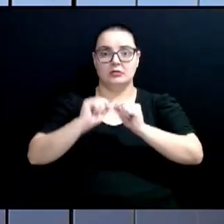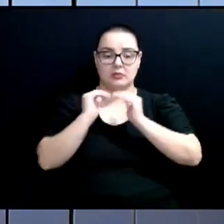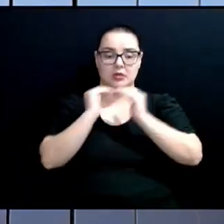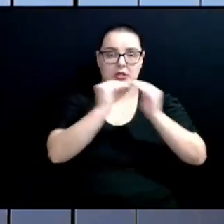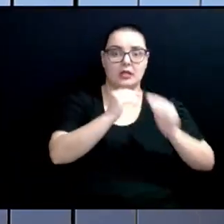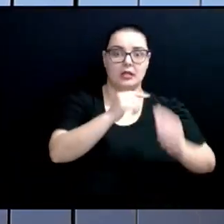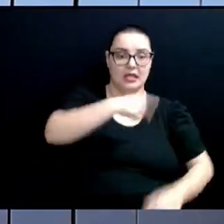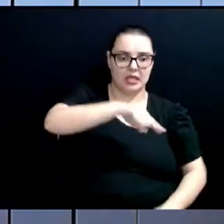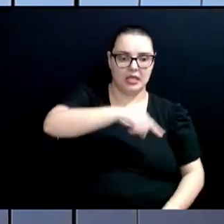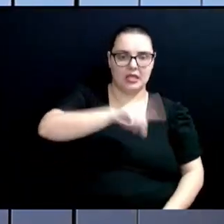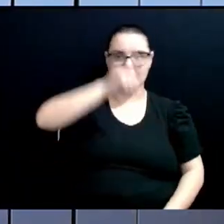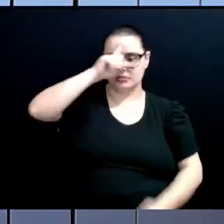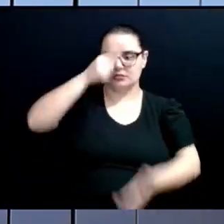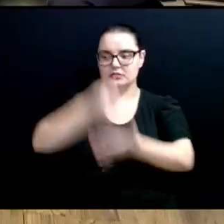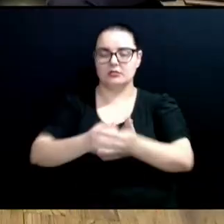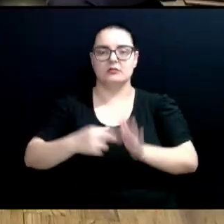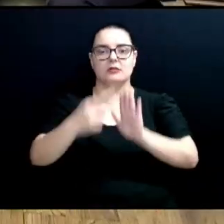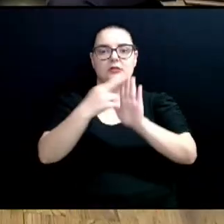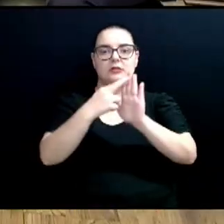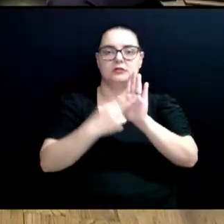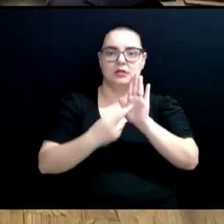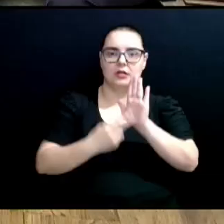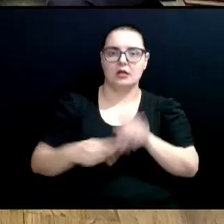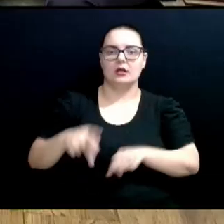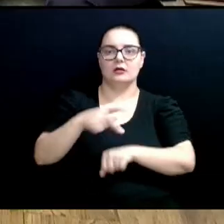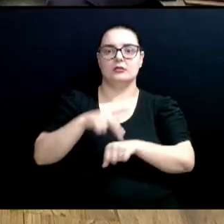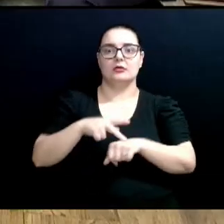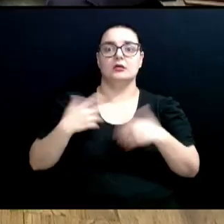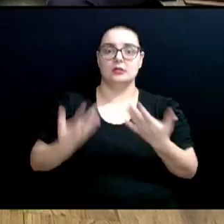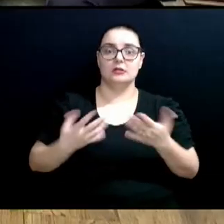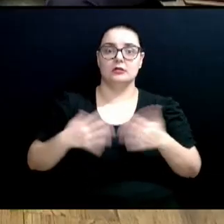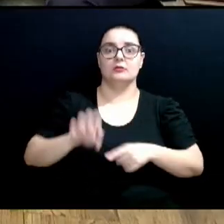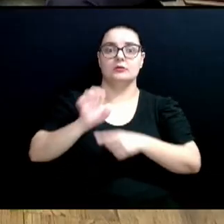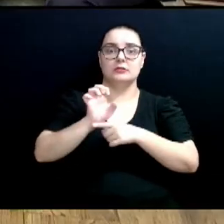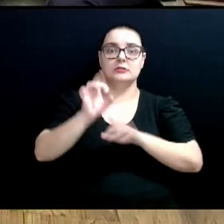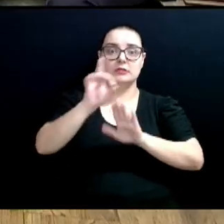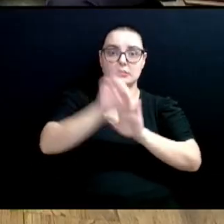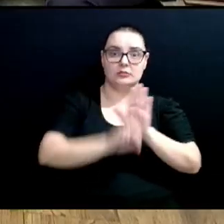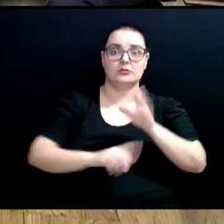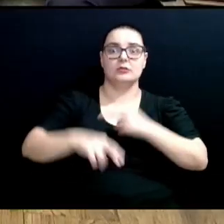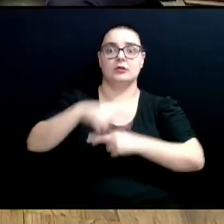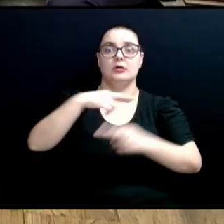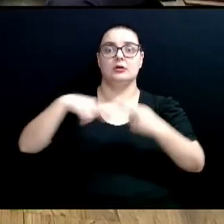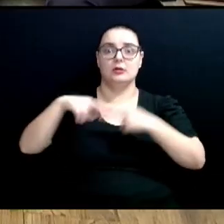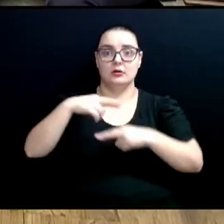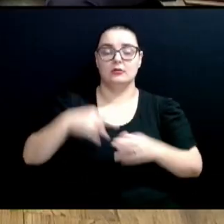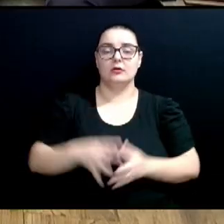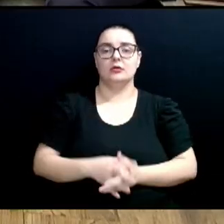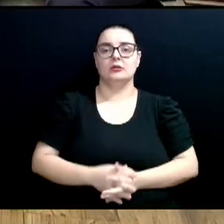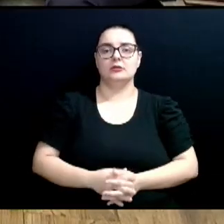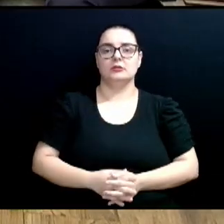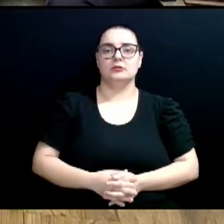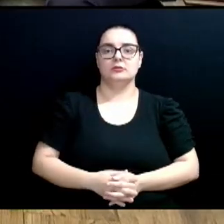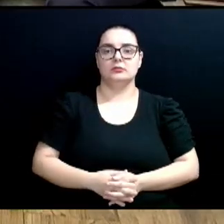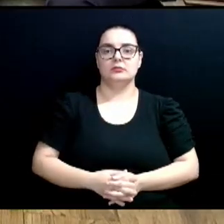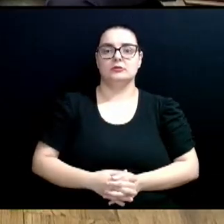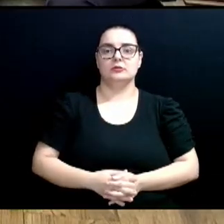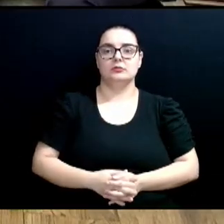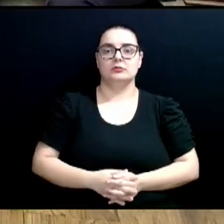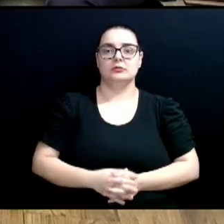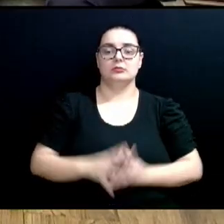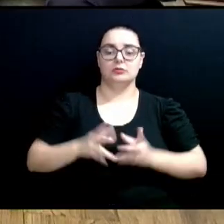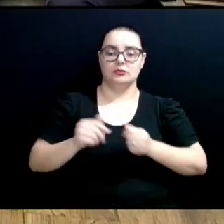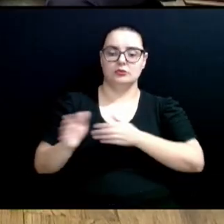do país, né? Então, o Estado de Direito ele está muito ligado ao fato de que aquilo que deve nos orientar, as